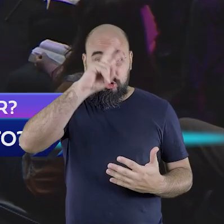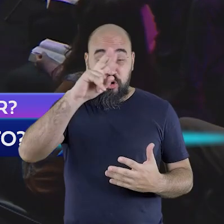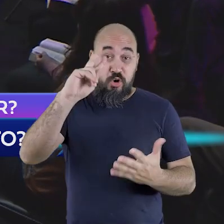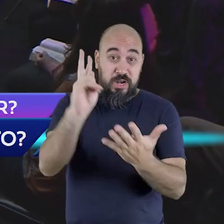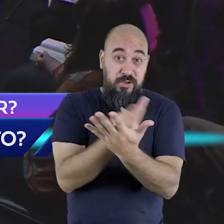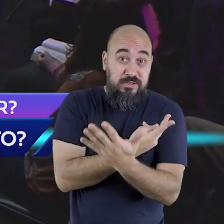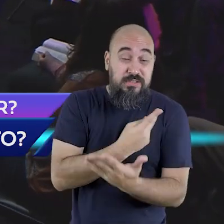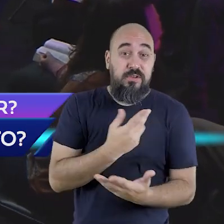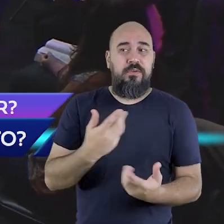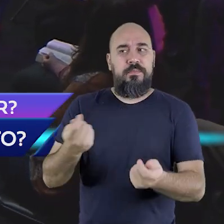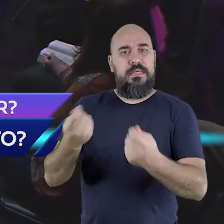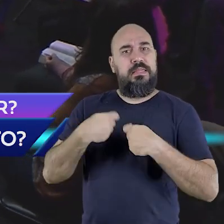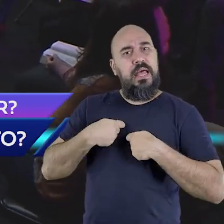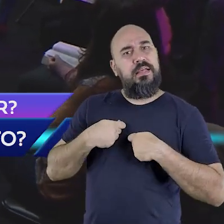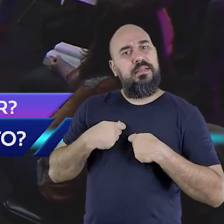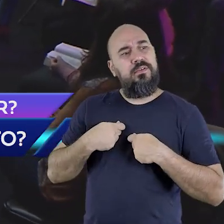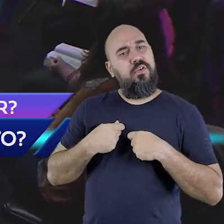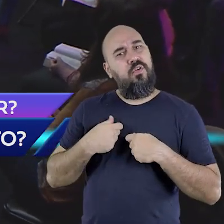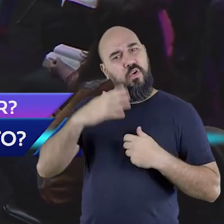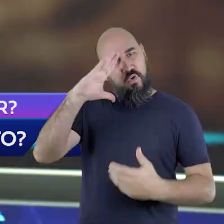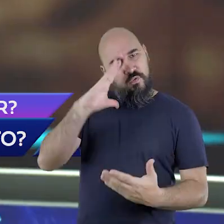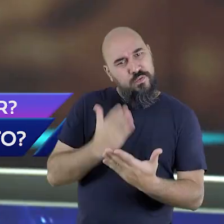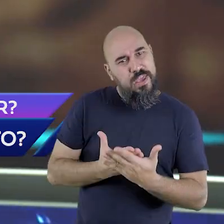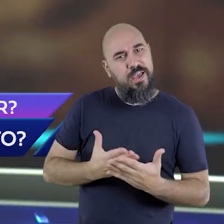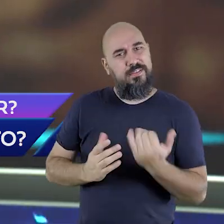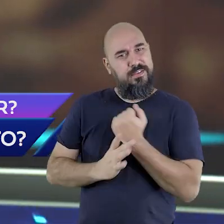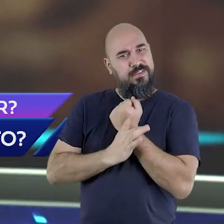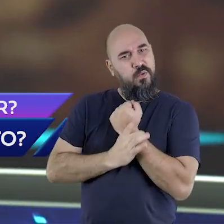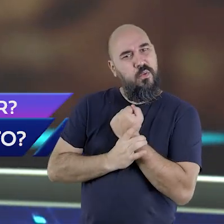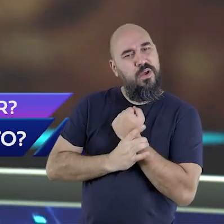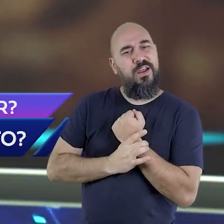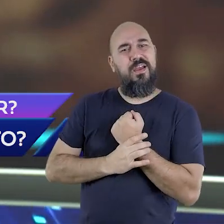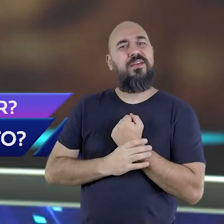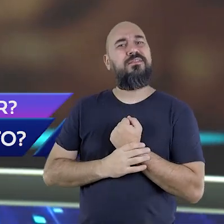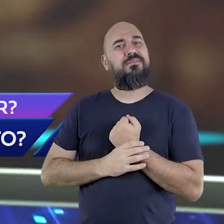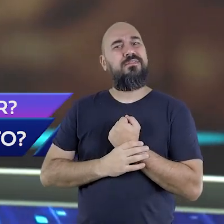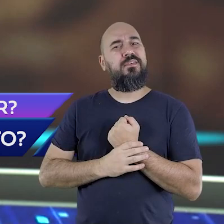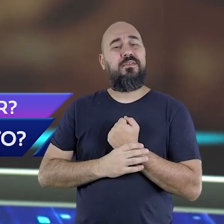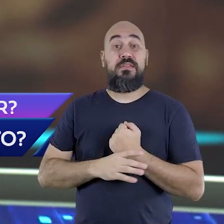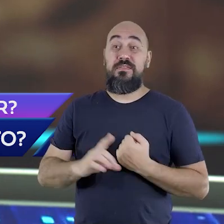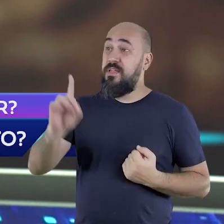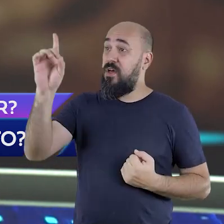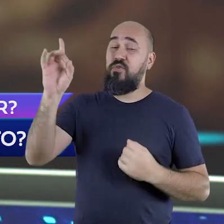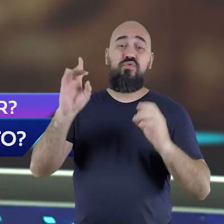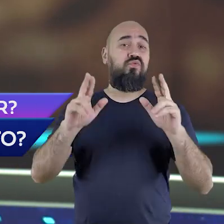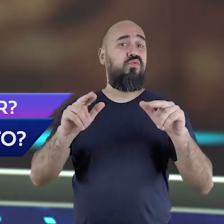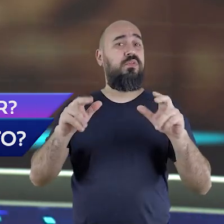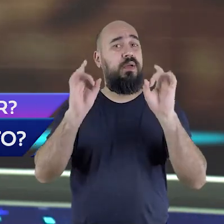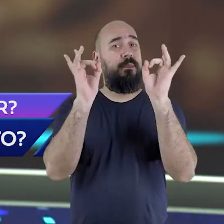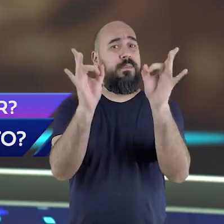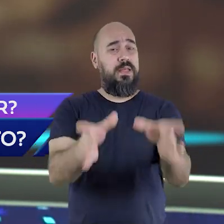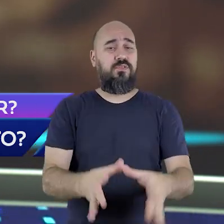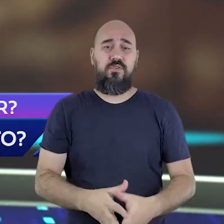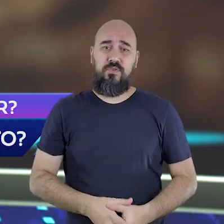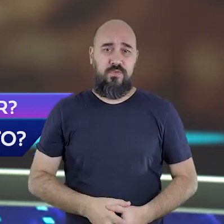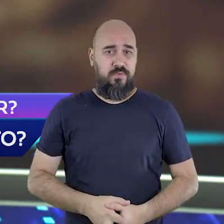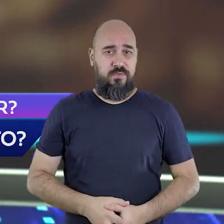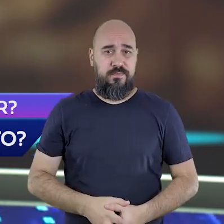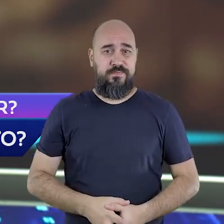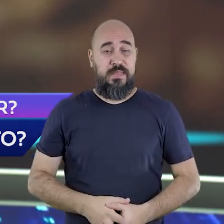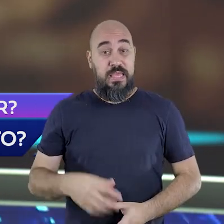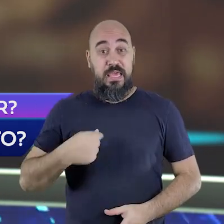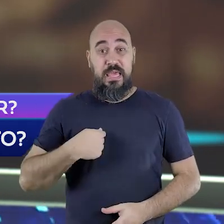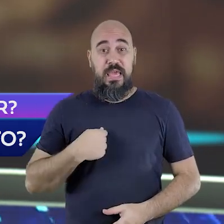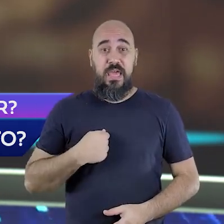base, confiança, segurança e certeza. Deus não nos deixou. Deus não nos